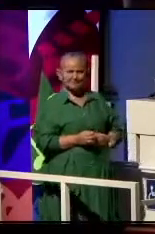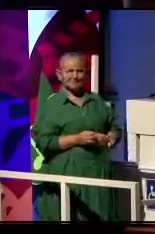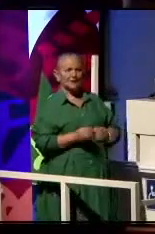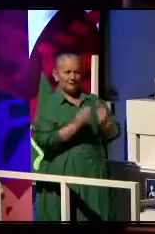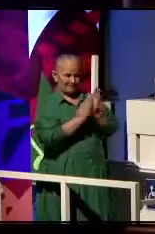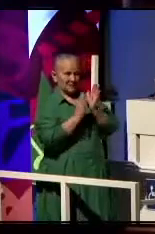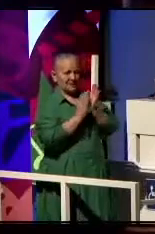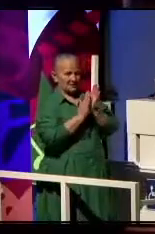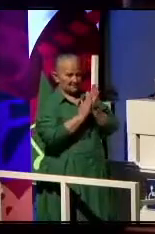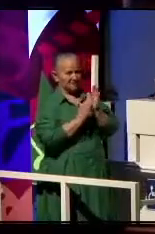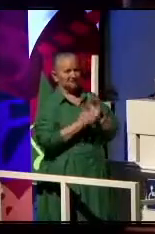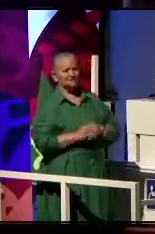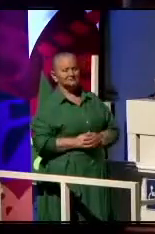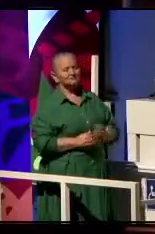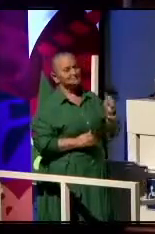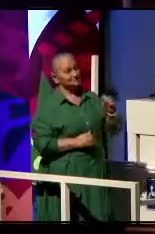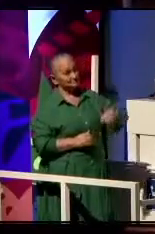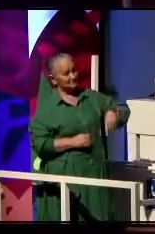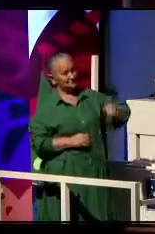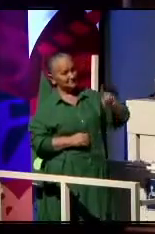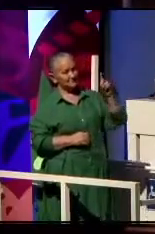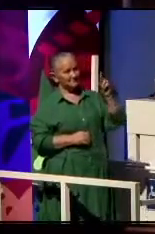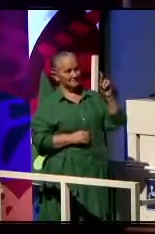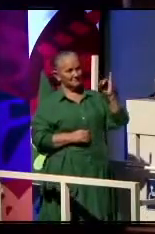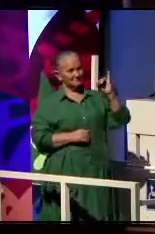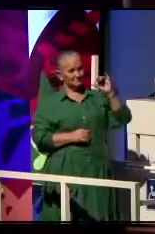Parabéns, né, Andréia. Muito, enfim,